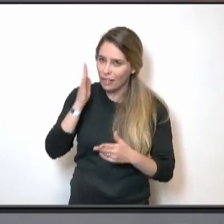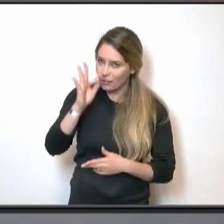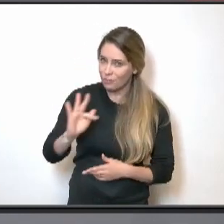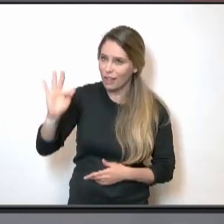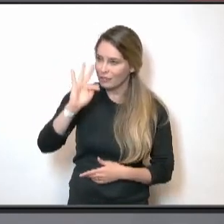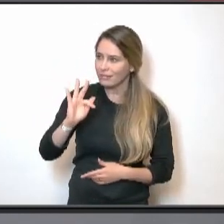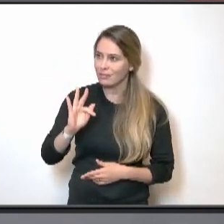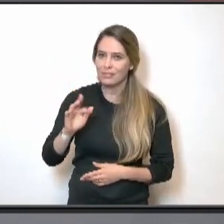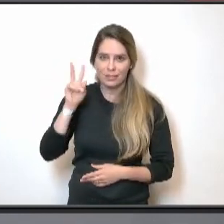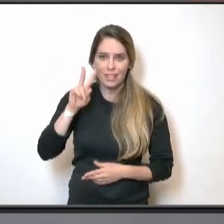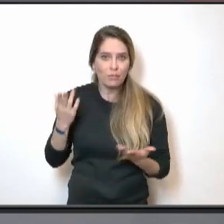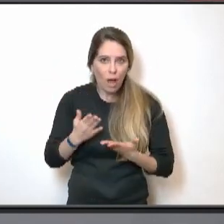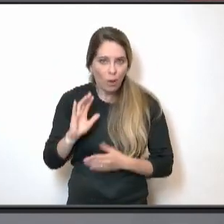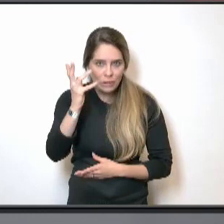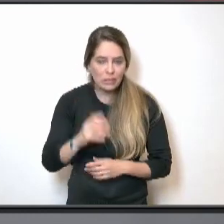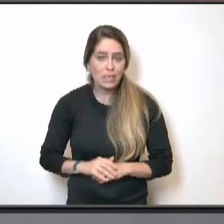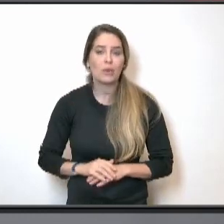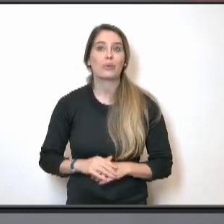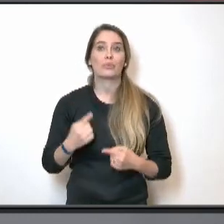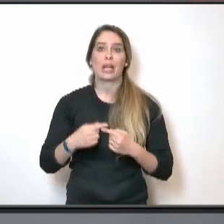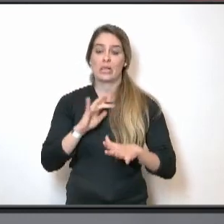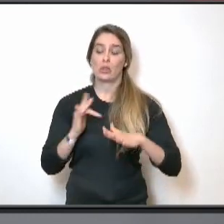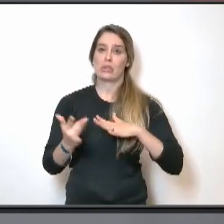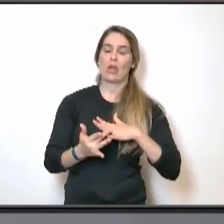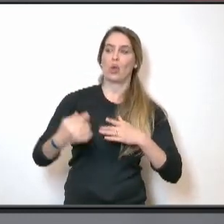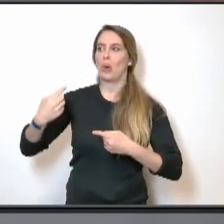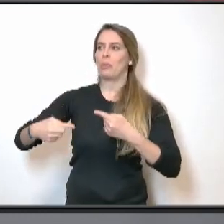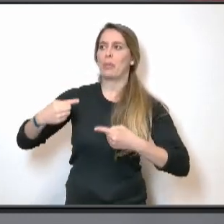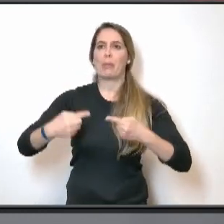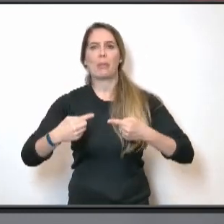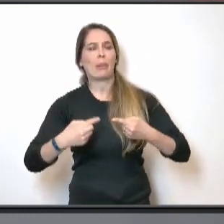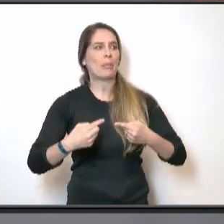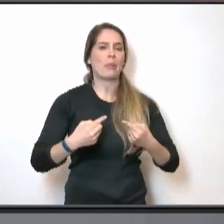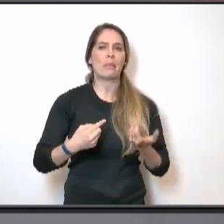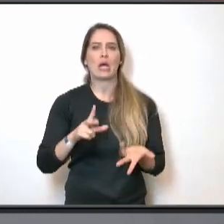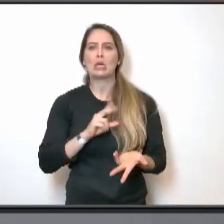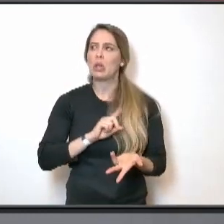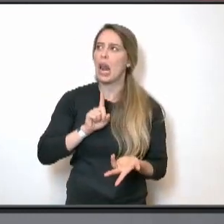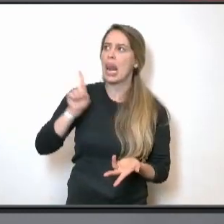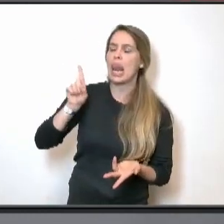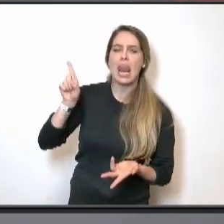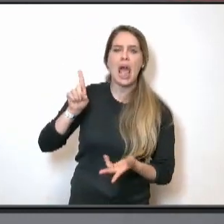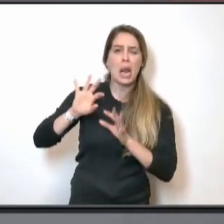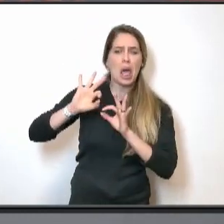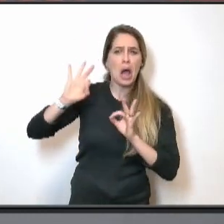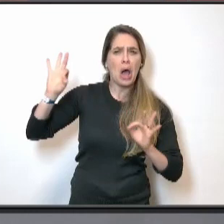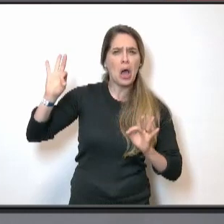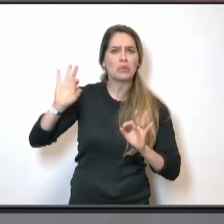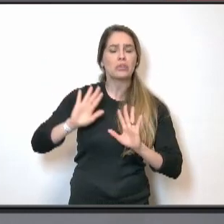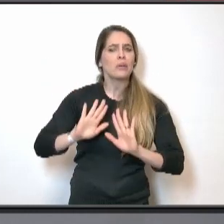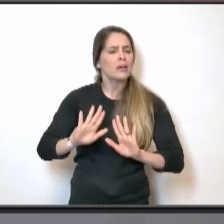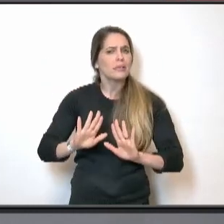Isso gerou tanta polêmica nesse tempo de rede social, que as coisas acontecem lá a 12 mil quilômetros de distância, mas você vê aqui online,